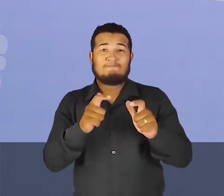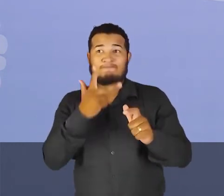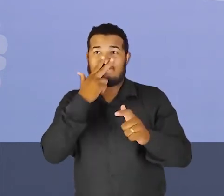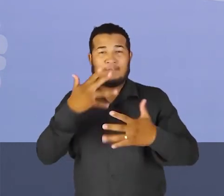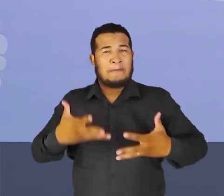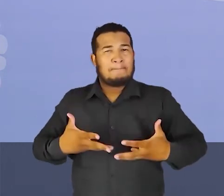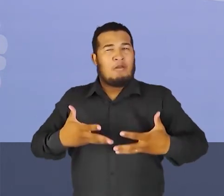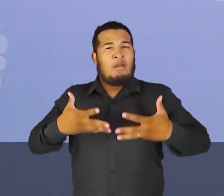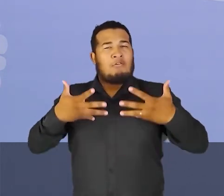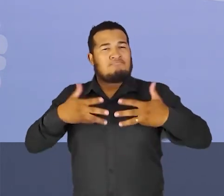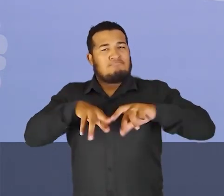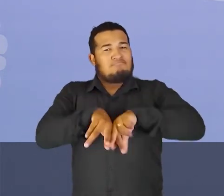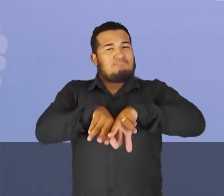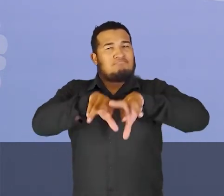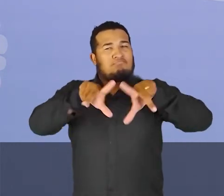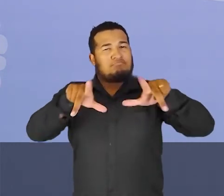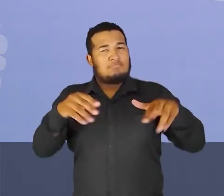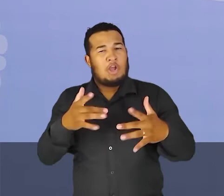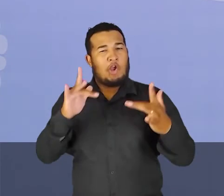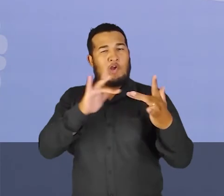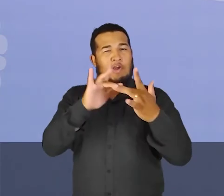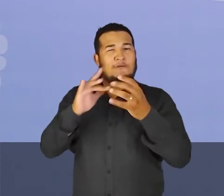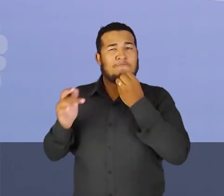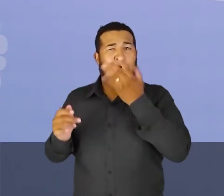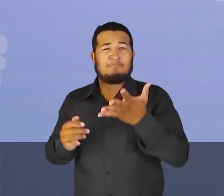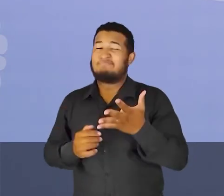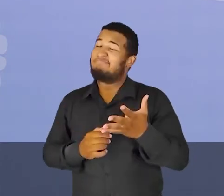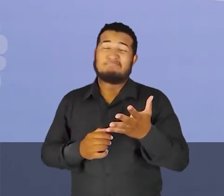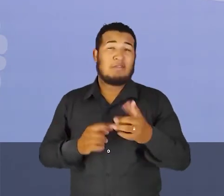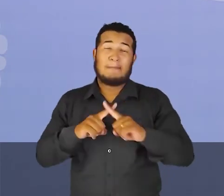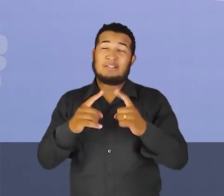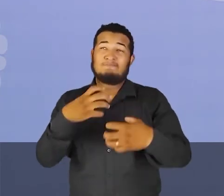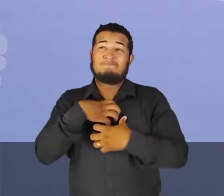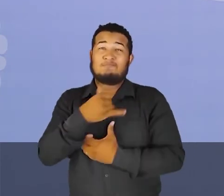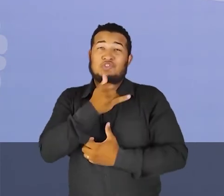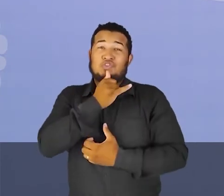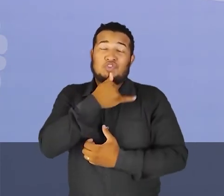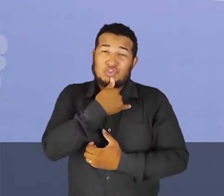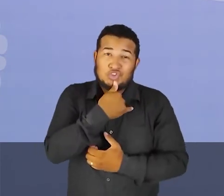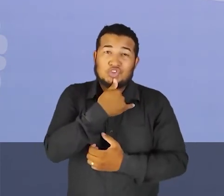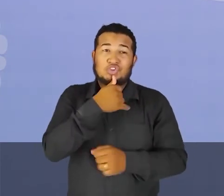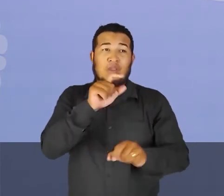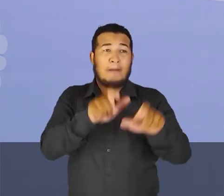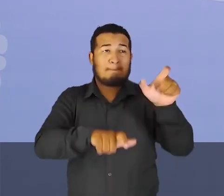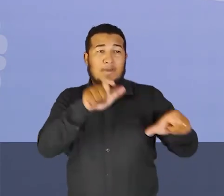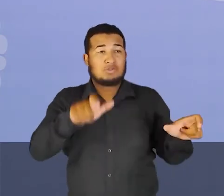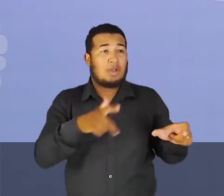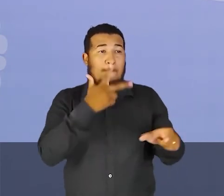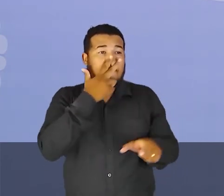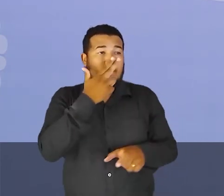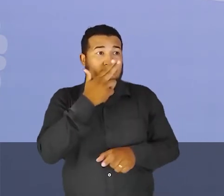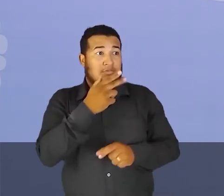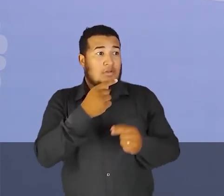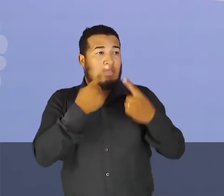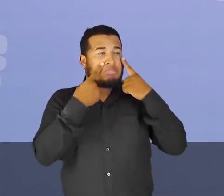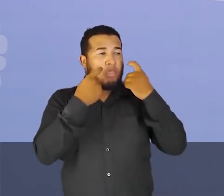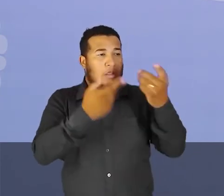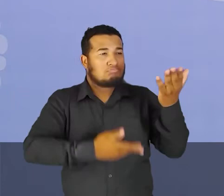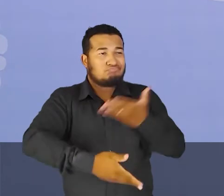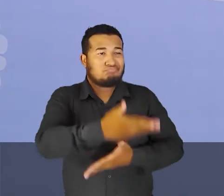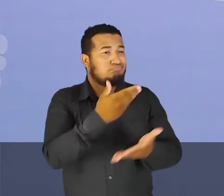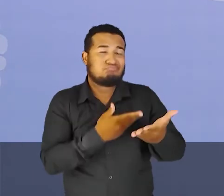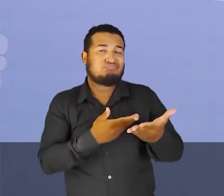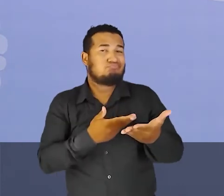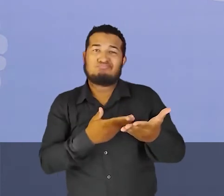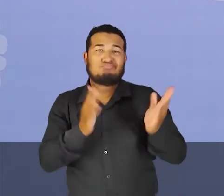lugar não de prazer, não de boa vivência, mas um lugar triste, um lugar em que as pessoas não teriam interesse umas